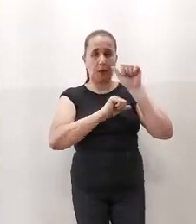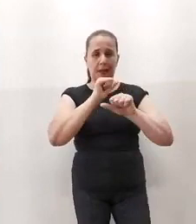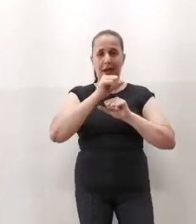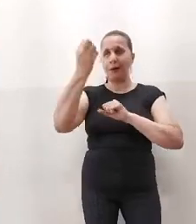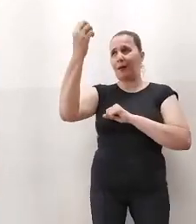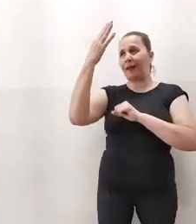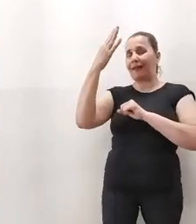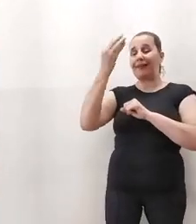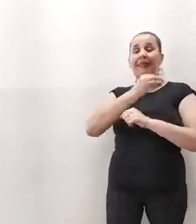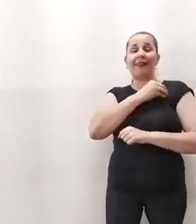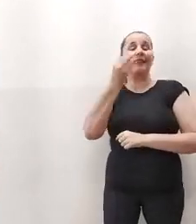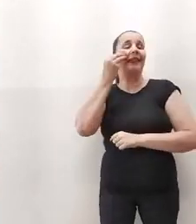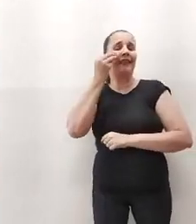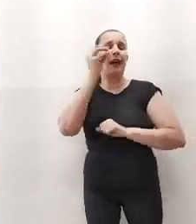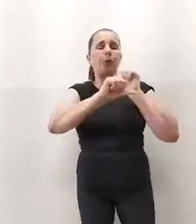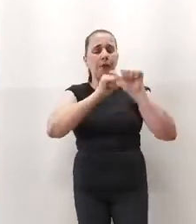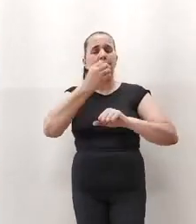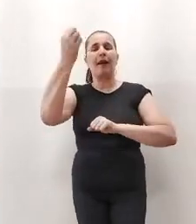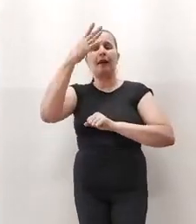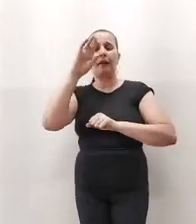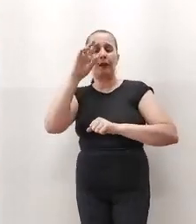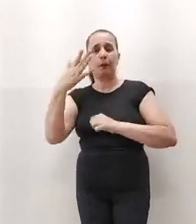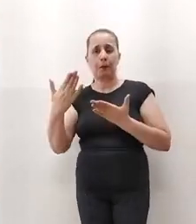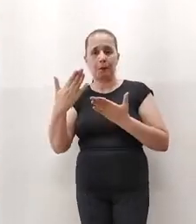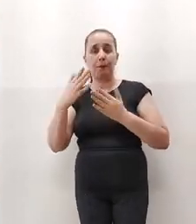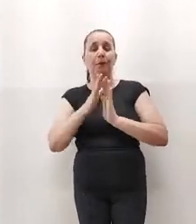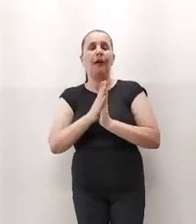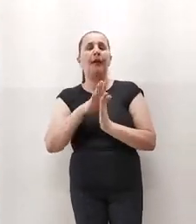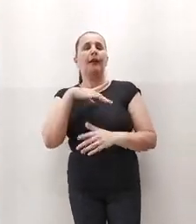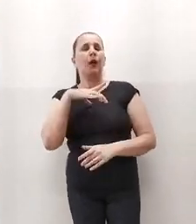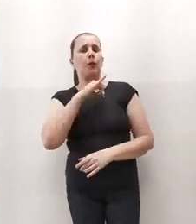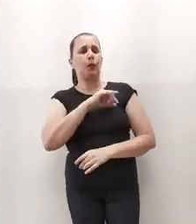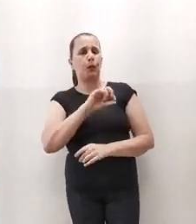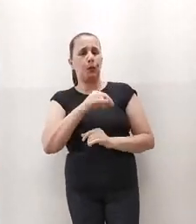só, Judas está falando que ele batalhava